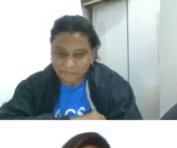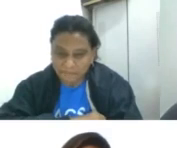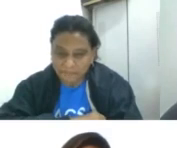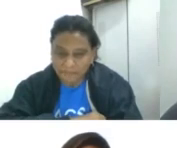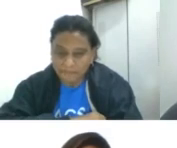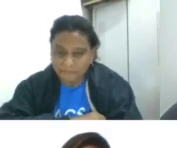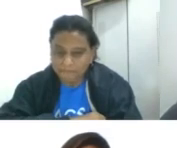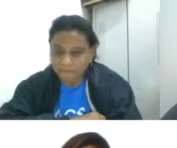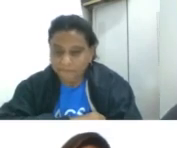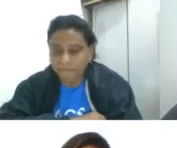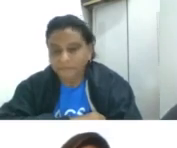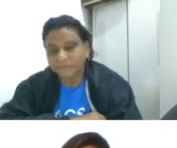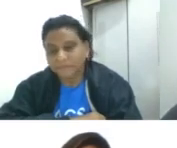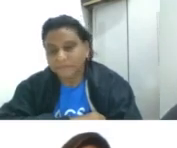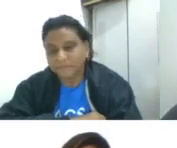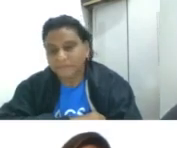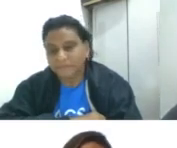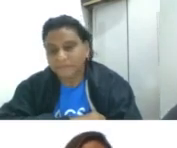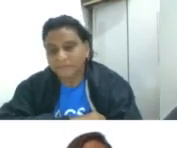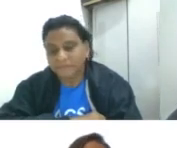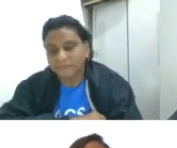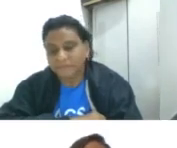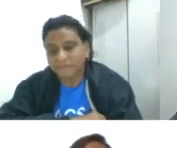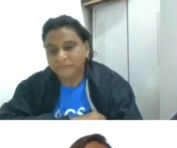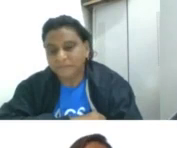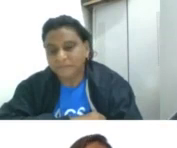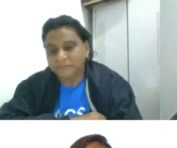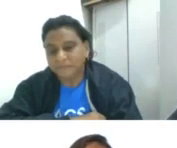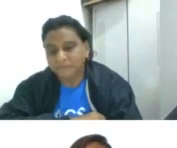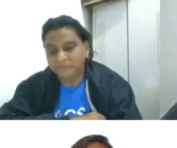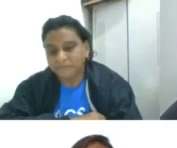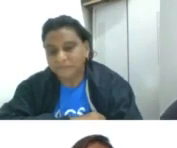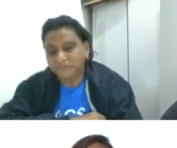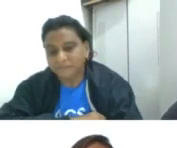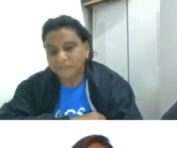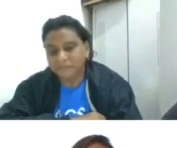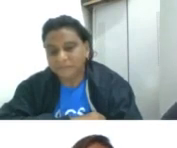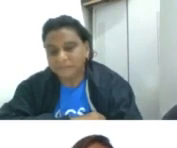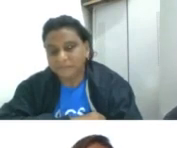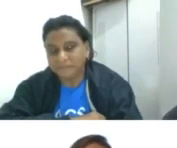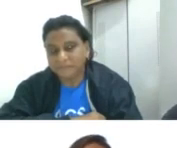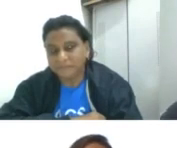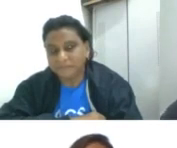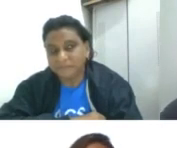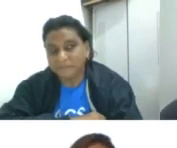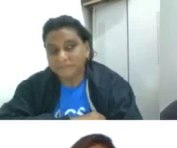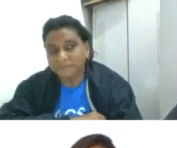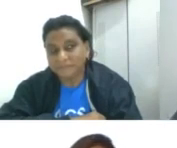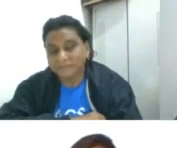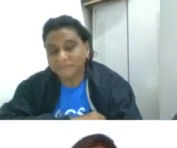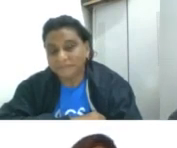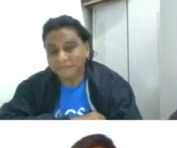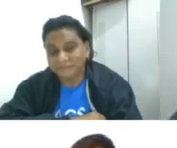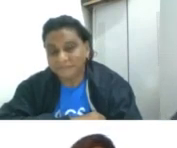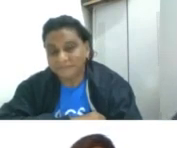a 20 meses esse tratamento e esse geralmente esse paciente ele é acompanhado na referência terciária